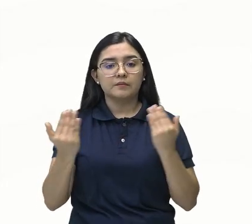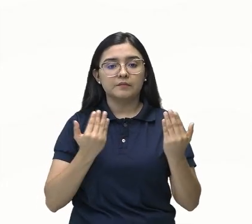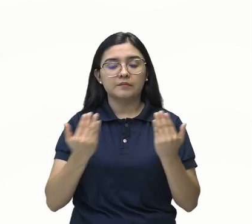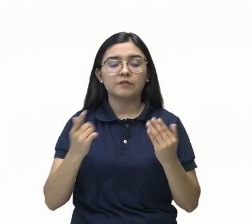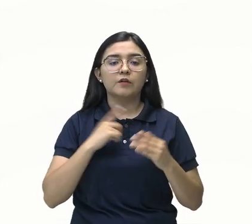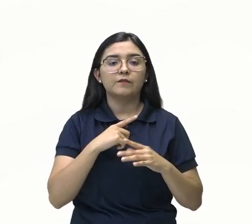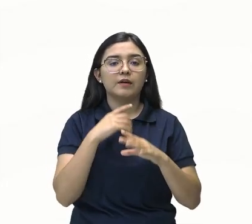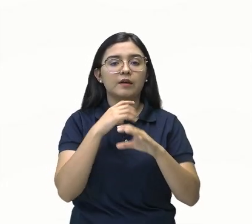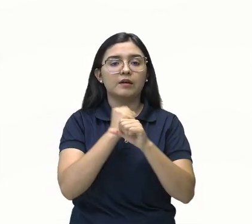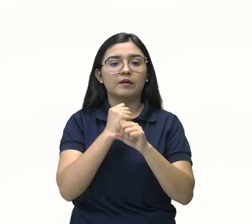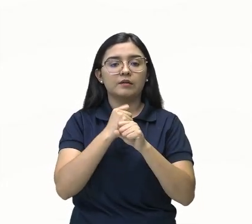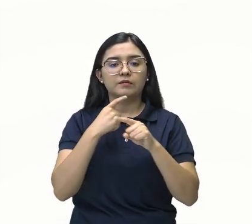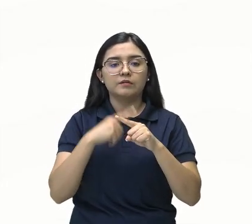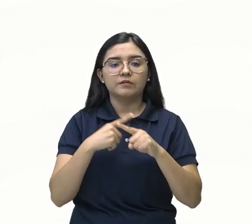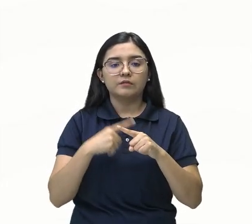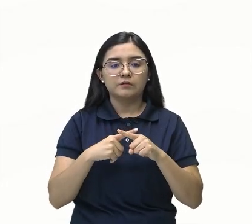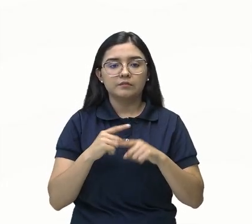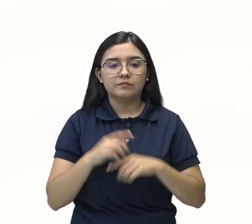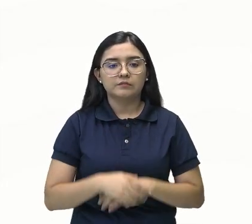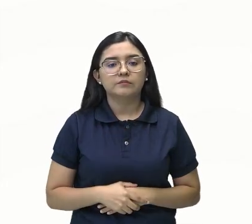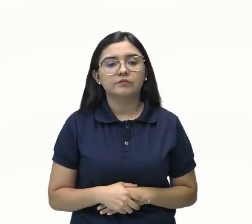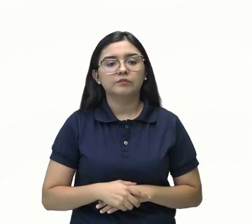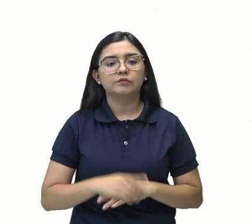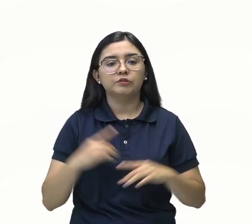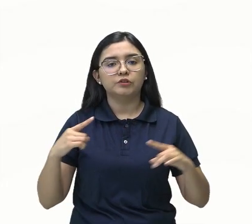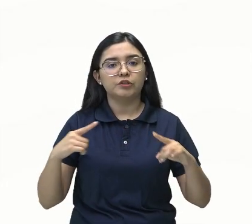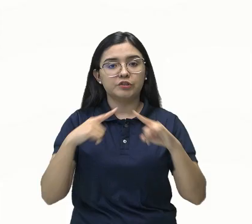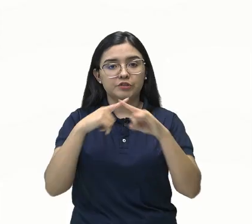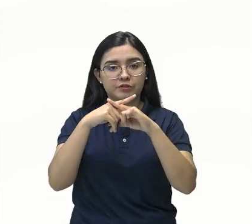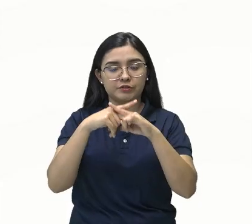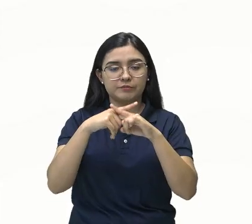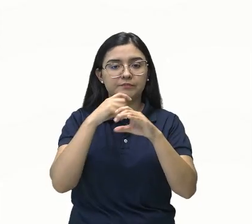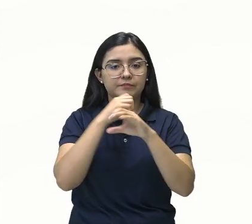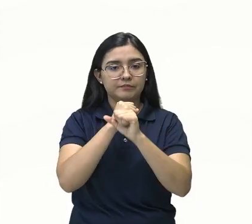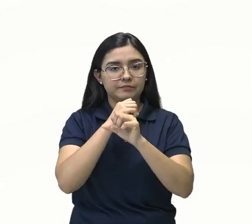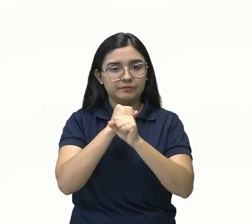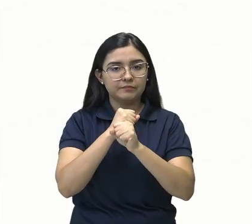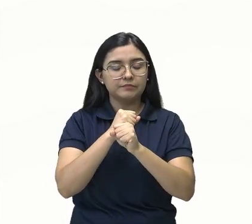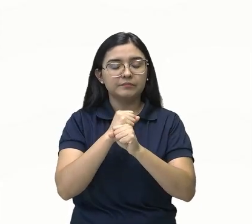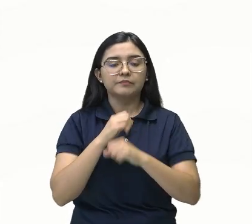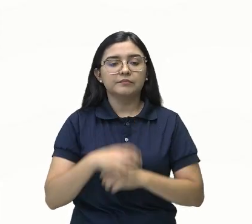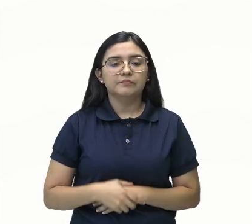minha multiplicação em forma de x. Ou seja,